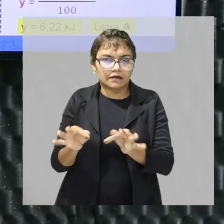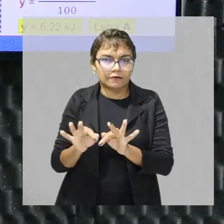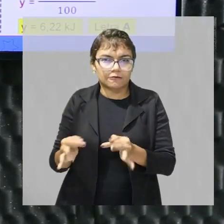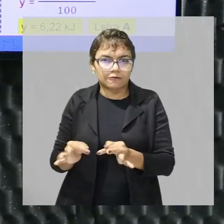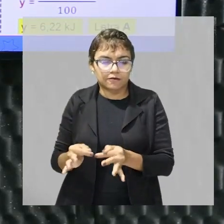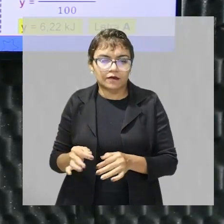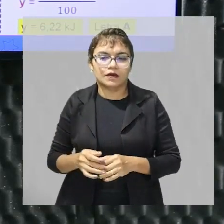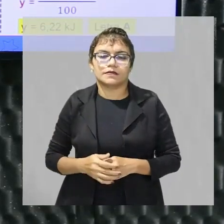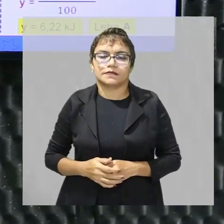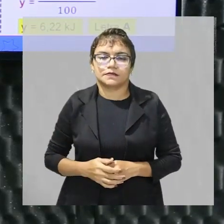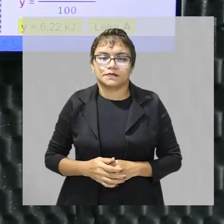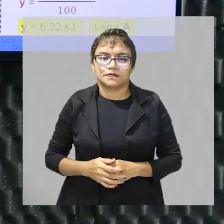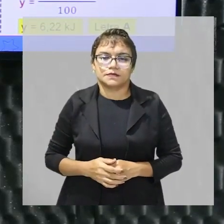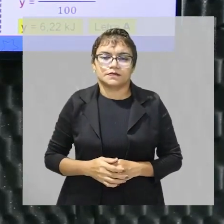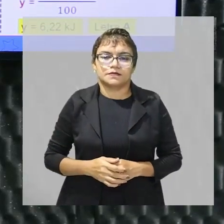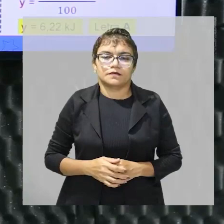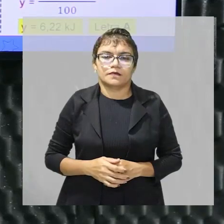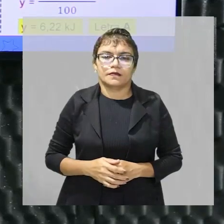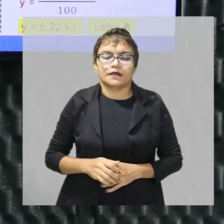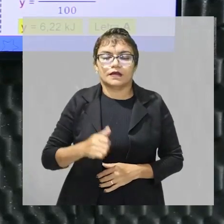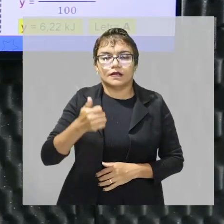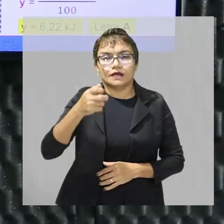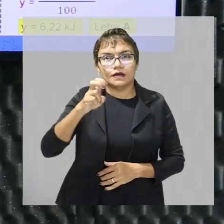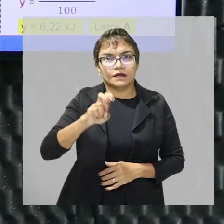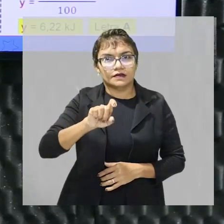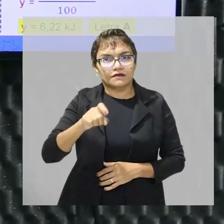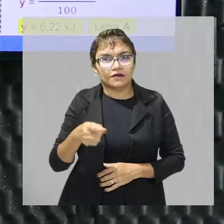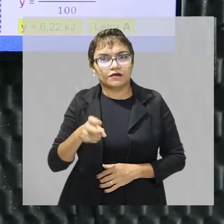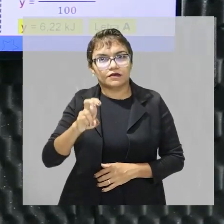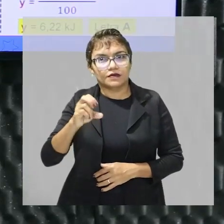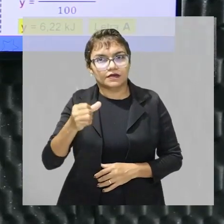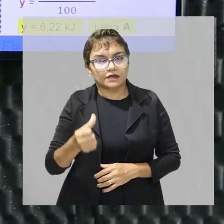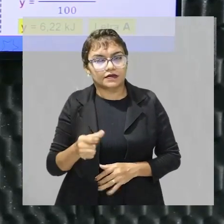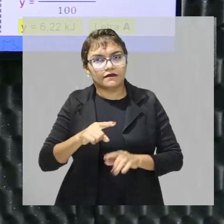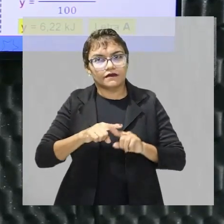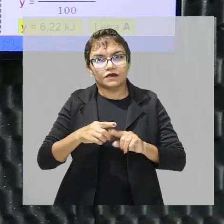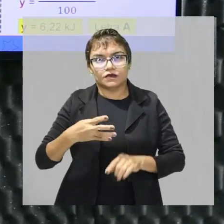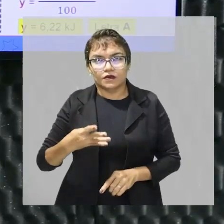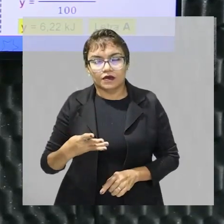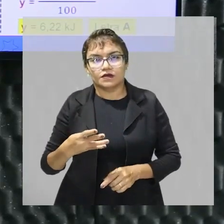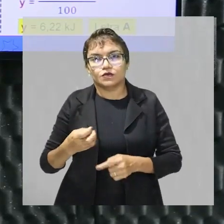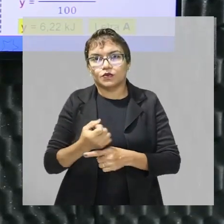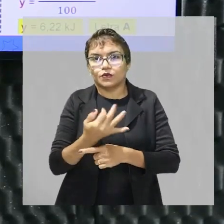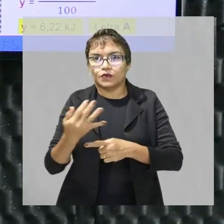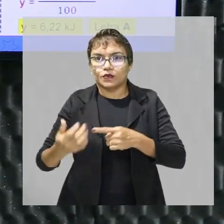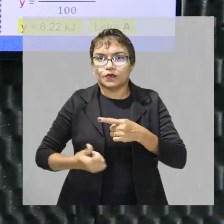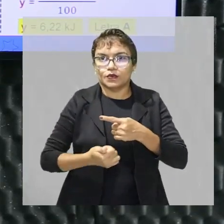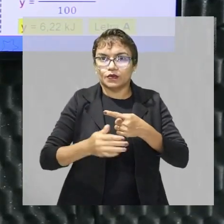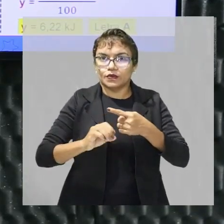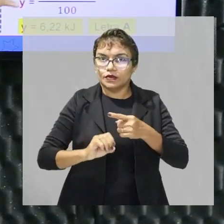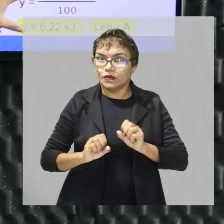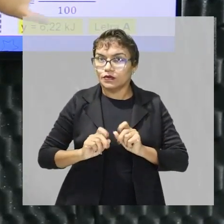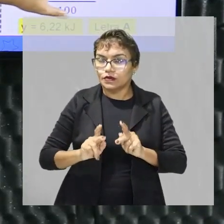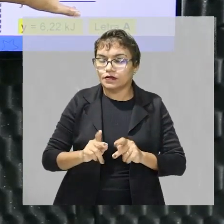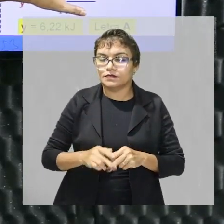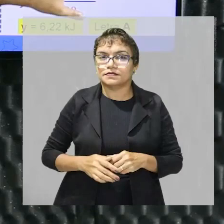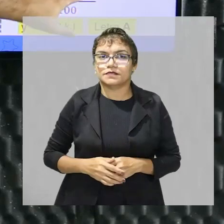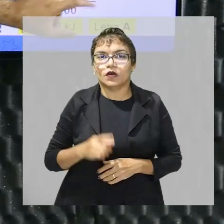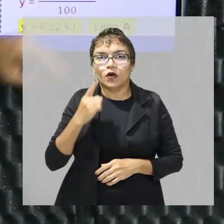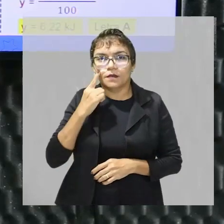Então, ficaria 15,56 vezes 4 dividido por 10, certo? Se a gente aqui,